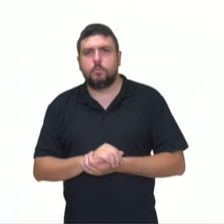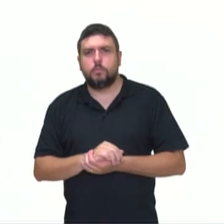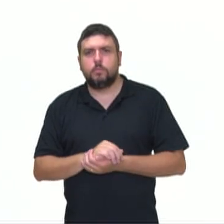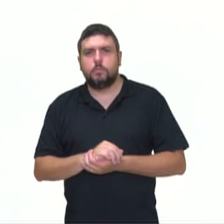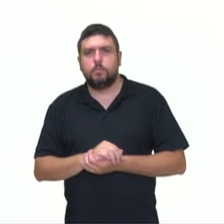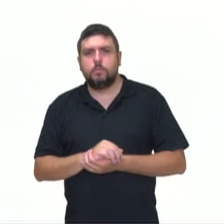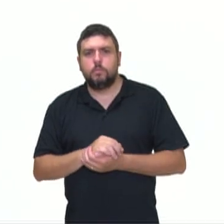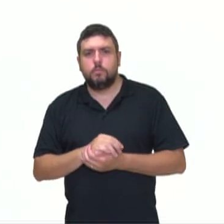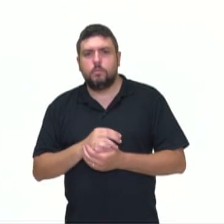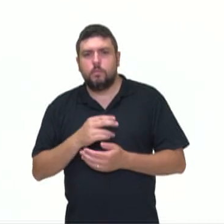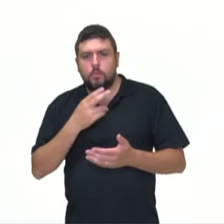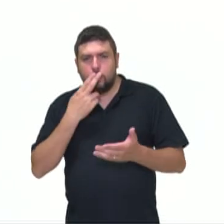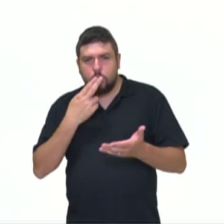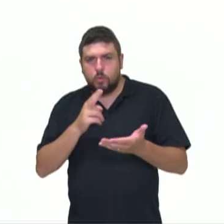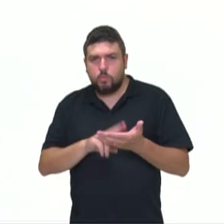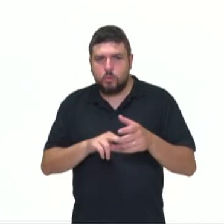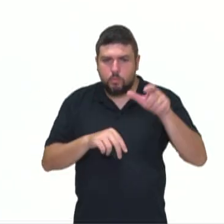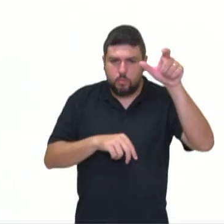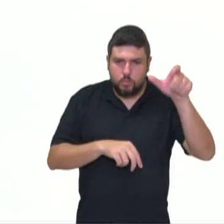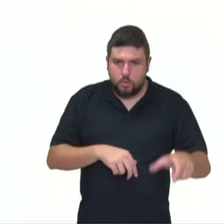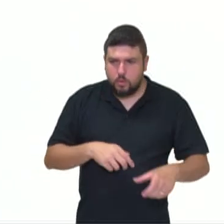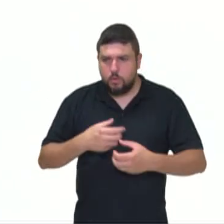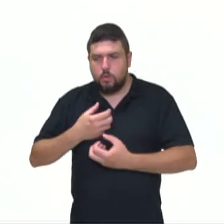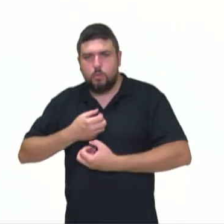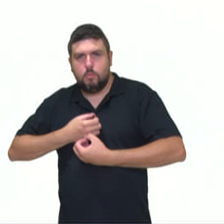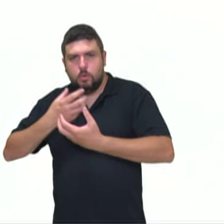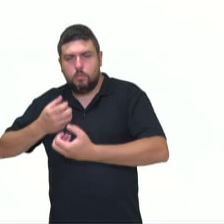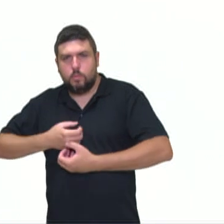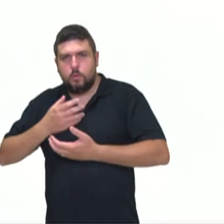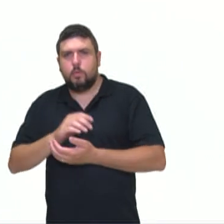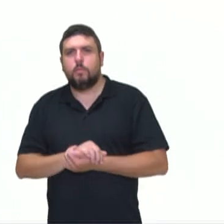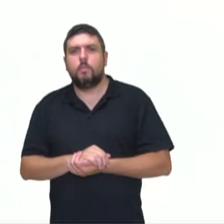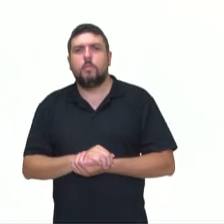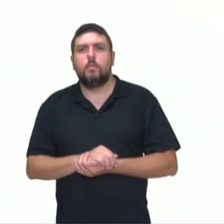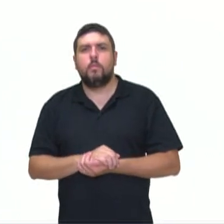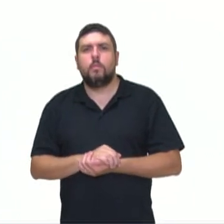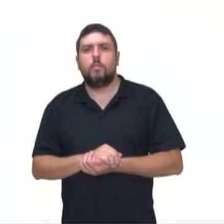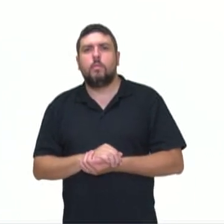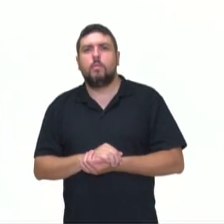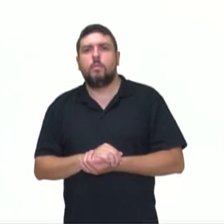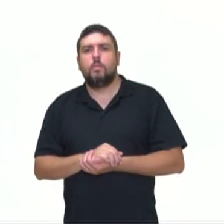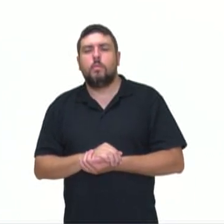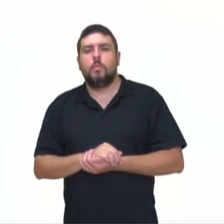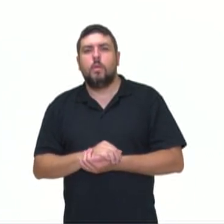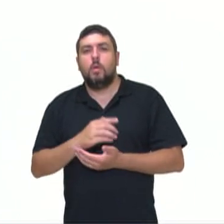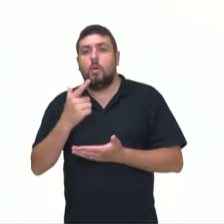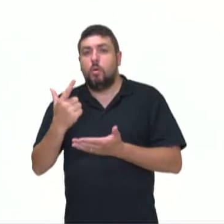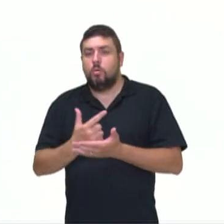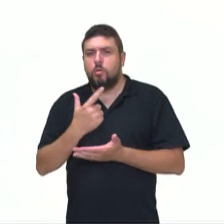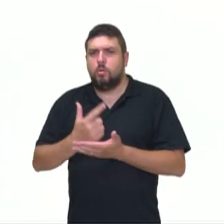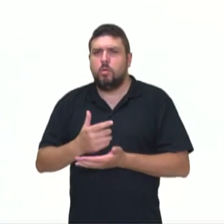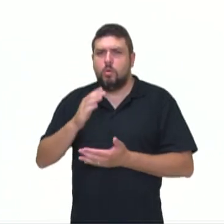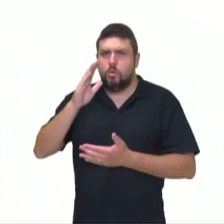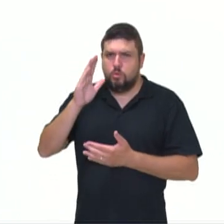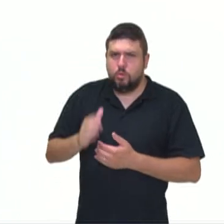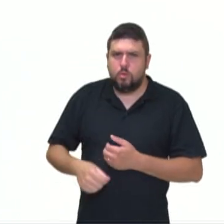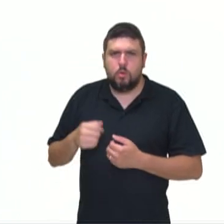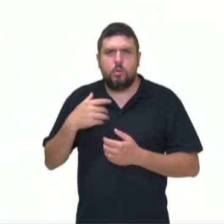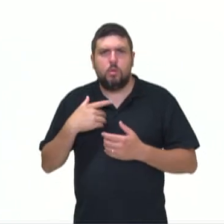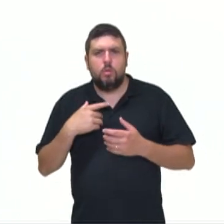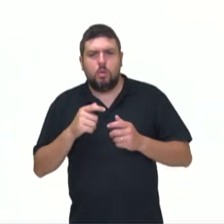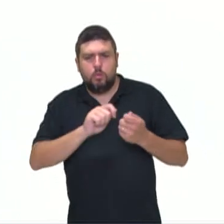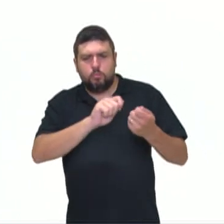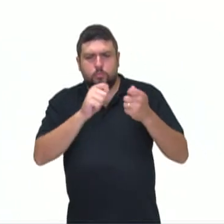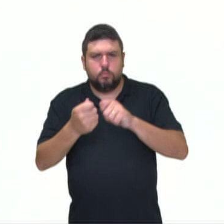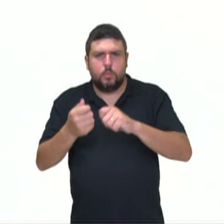Poeta ganha edição ilustrada. Livro já ganhou mais de uma centena de versões teatrais, 2 filmes e